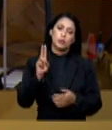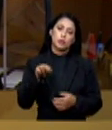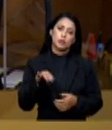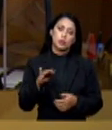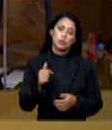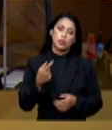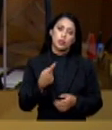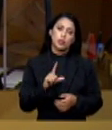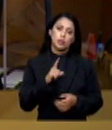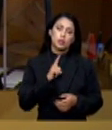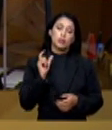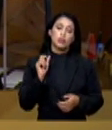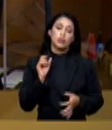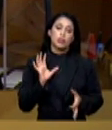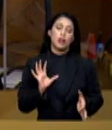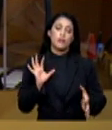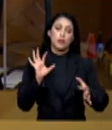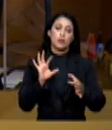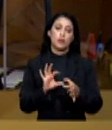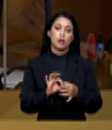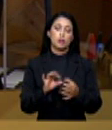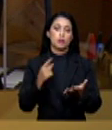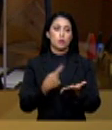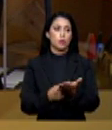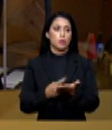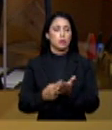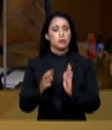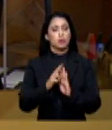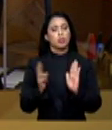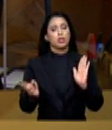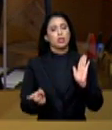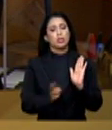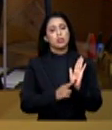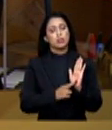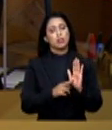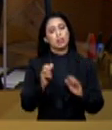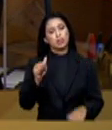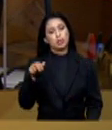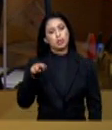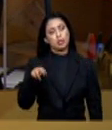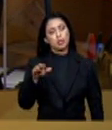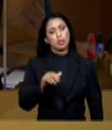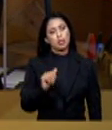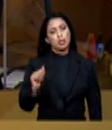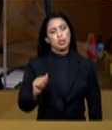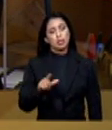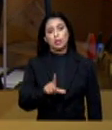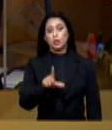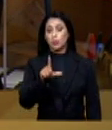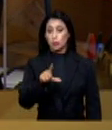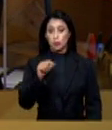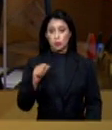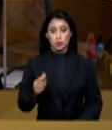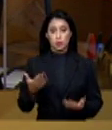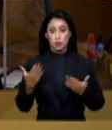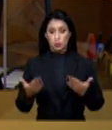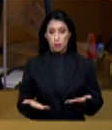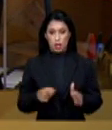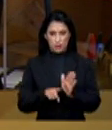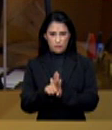tornaria na prática vinculação ao cumprimento das regras da agência da Ana uma opção mandatória